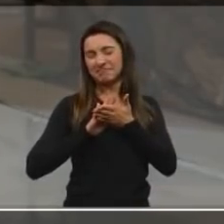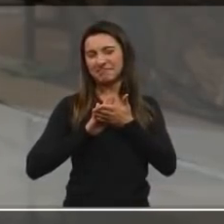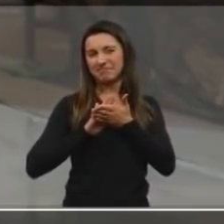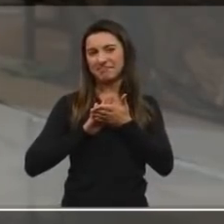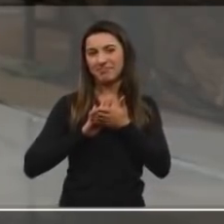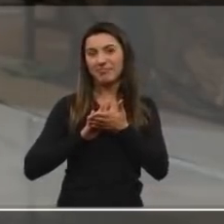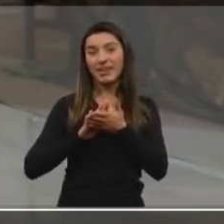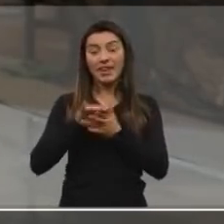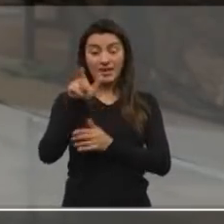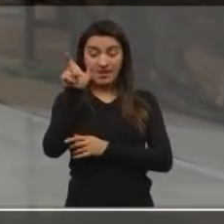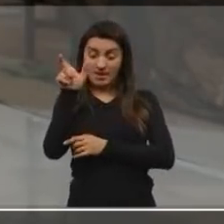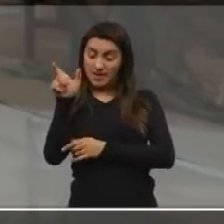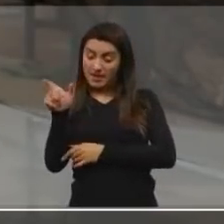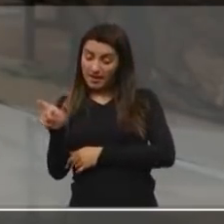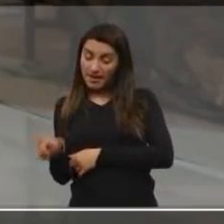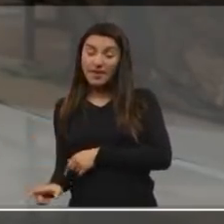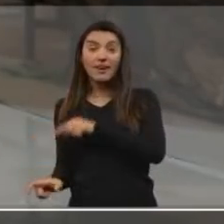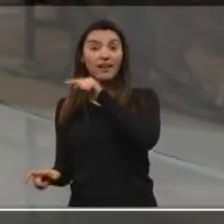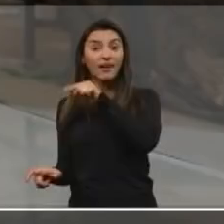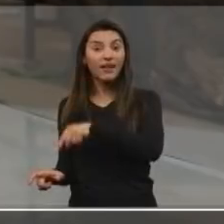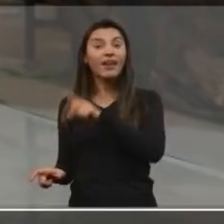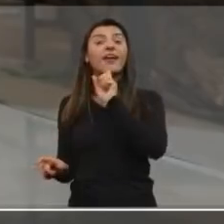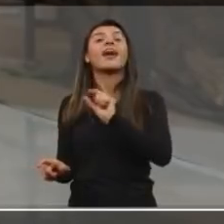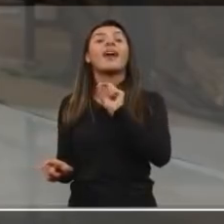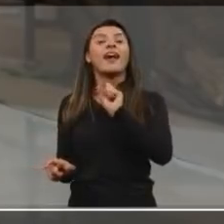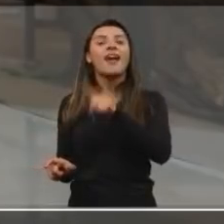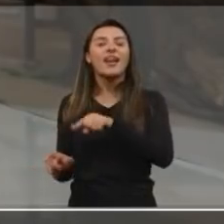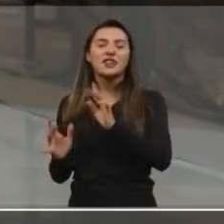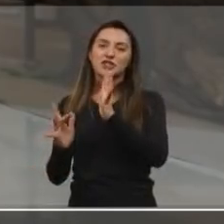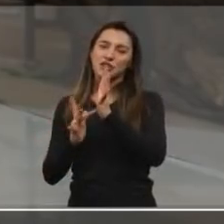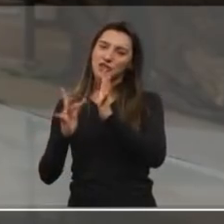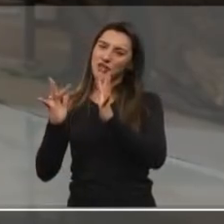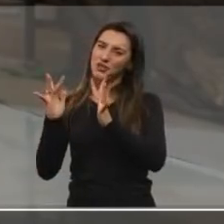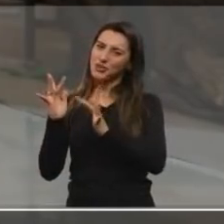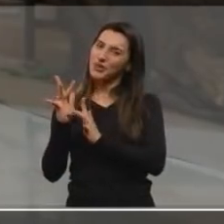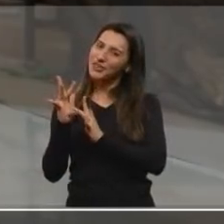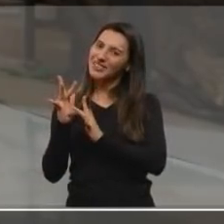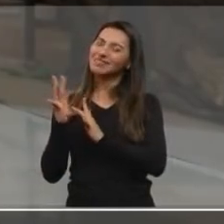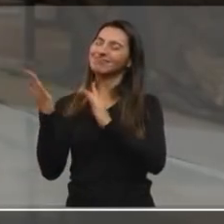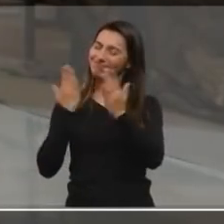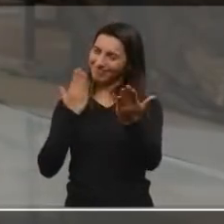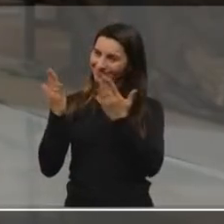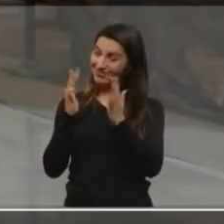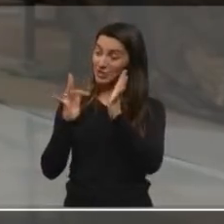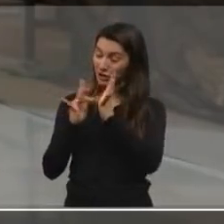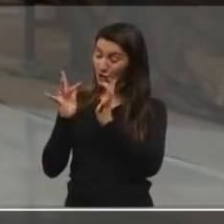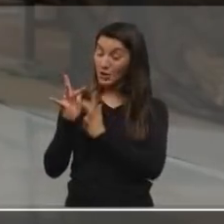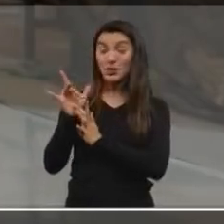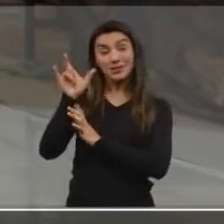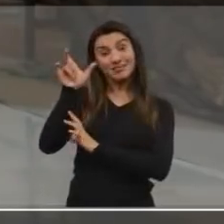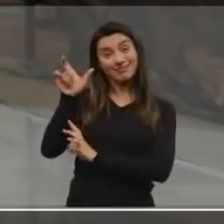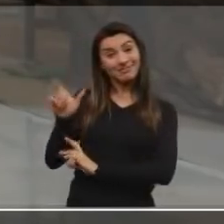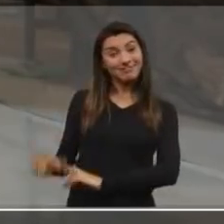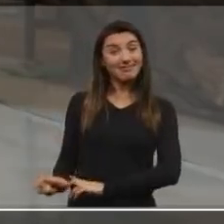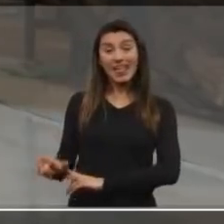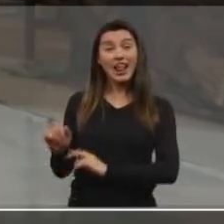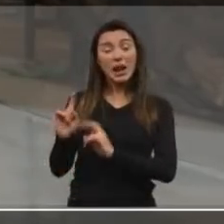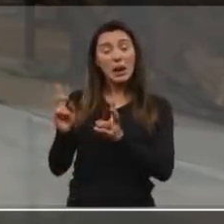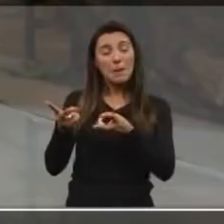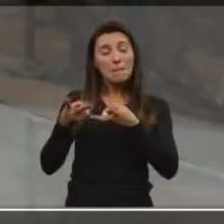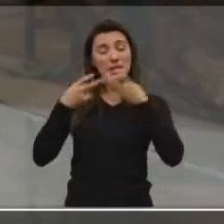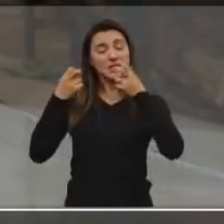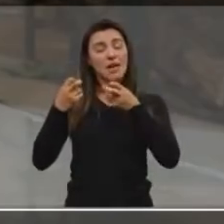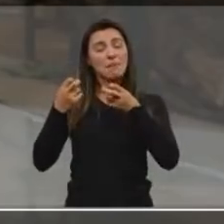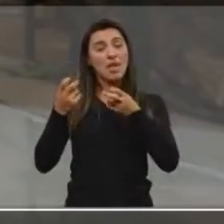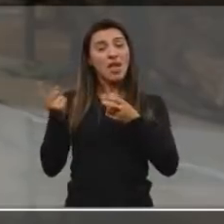e é esse semeador primeira jesus cristo o verbo encarnado o que ele enquanto esteve aqui